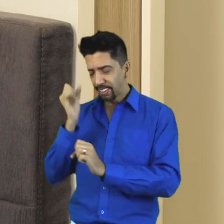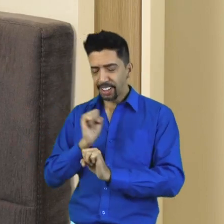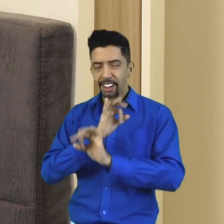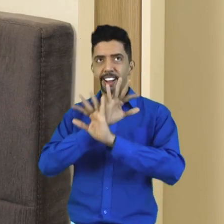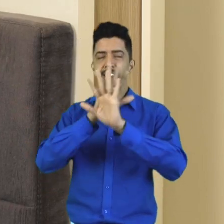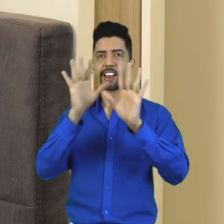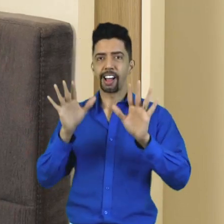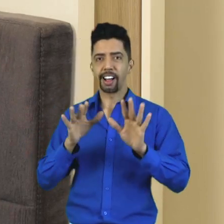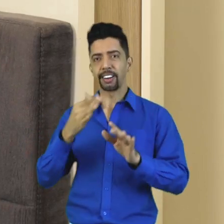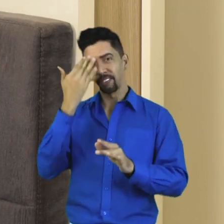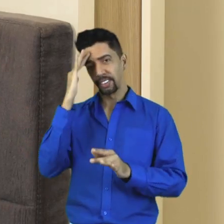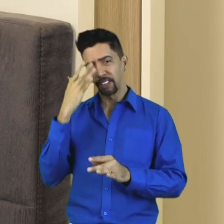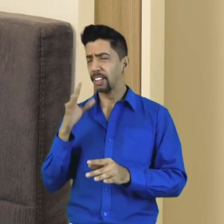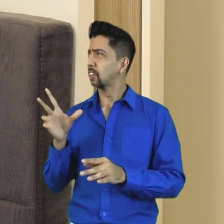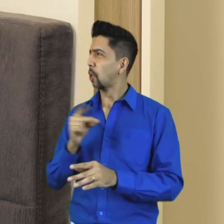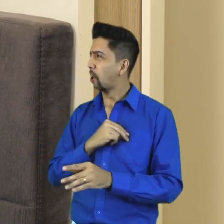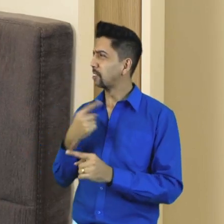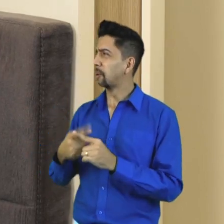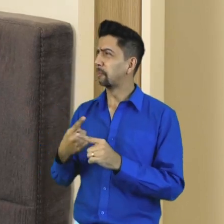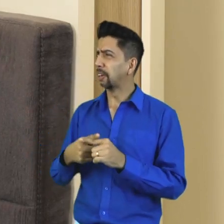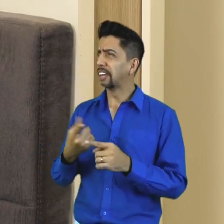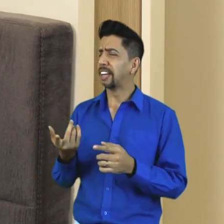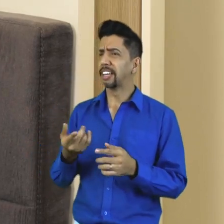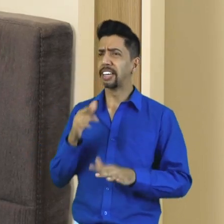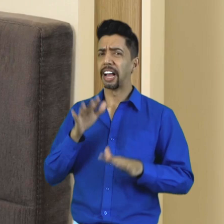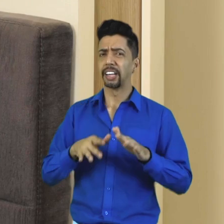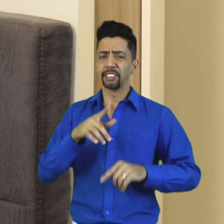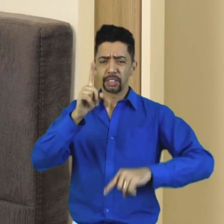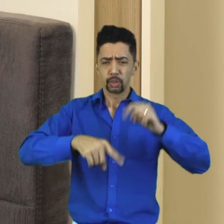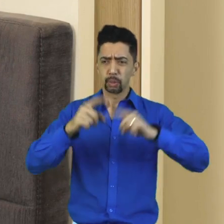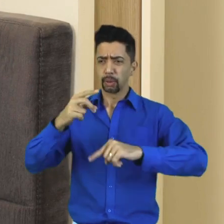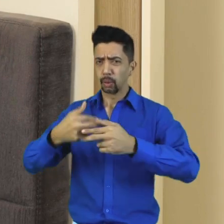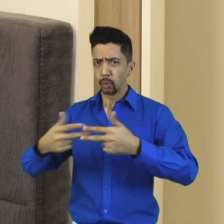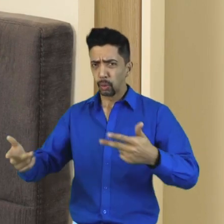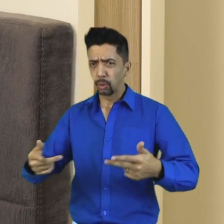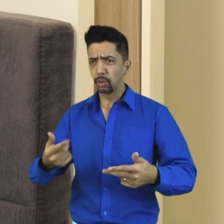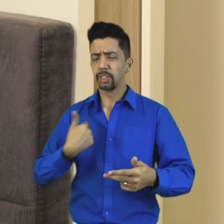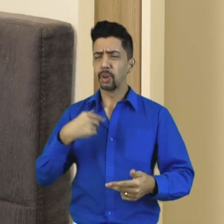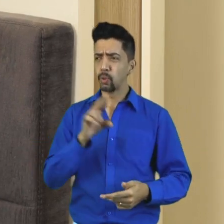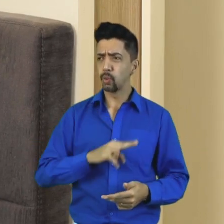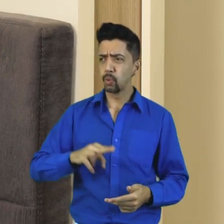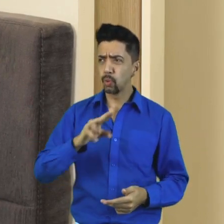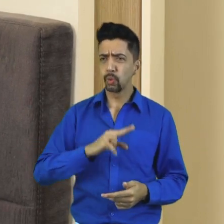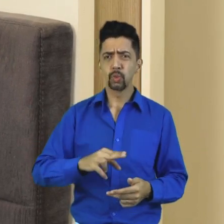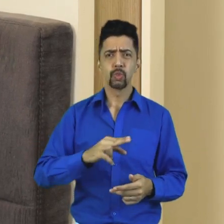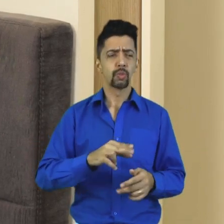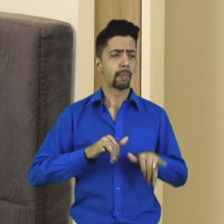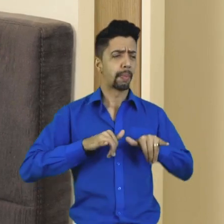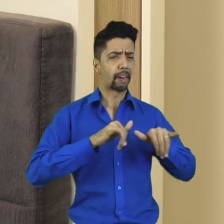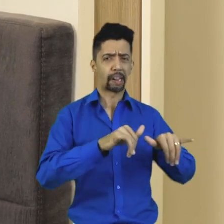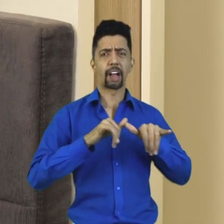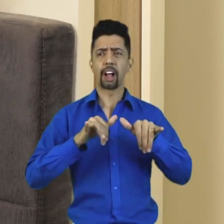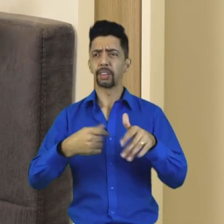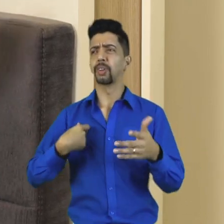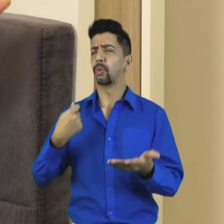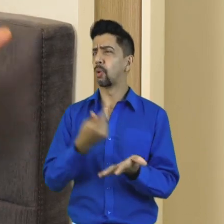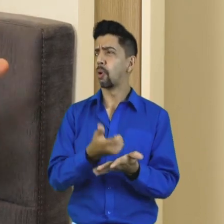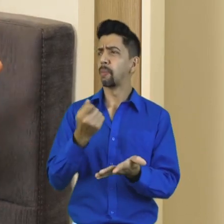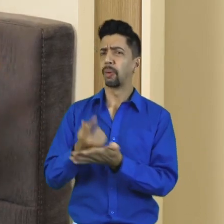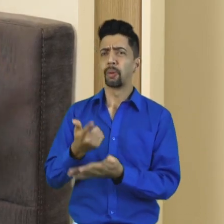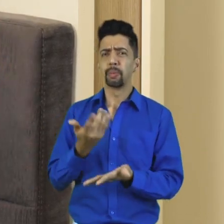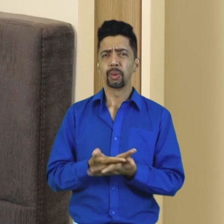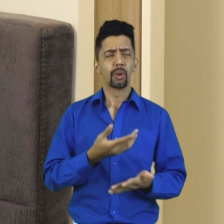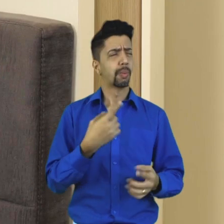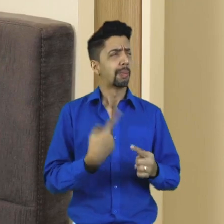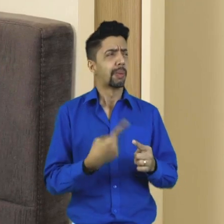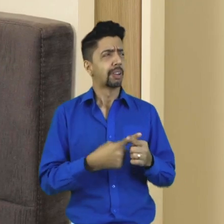estou entendendo por que está aumentando meus produtos e serviços de consumo da minha casa ao longo dos últimos